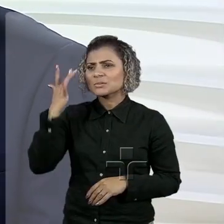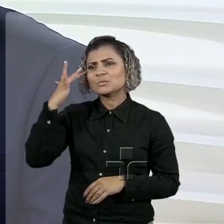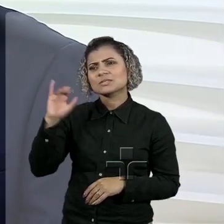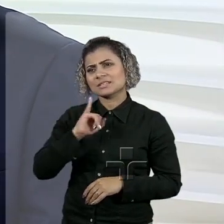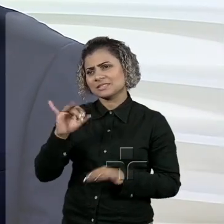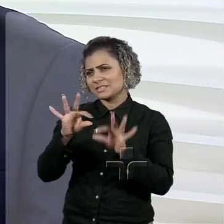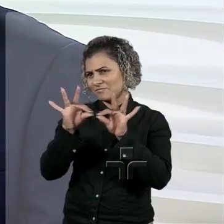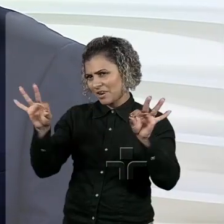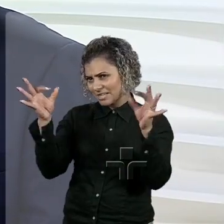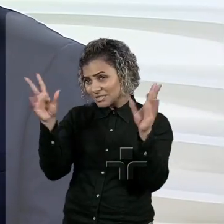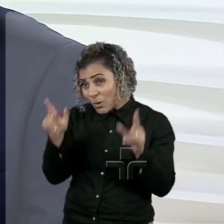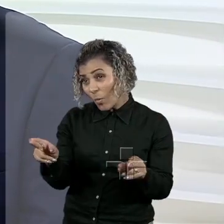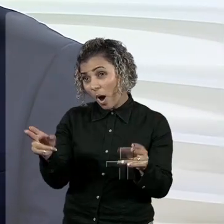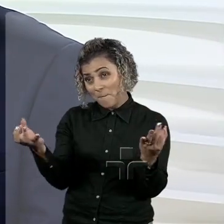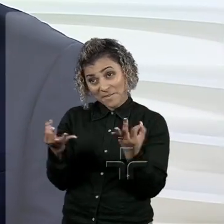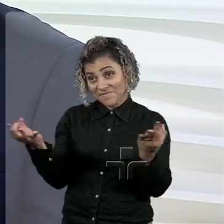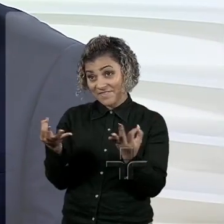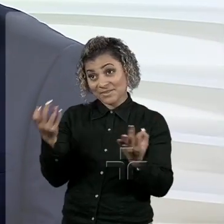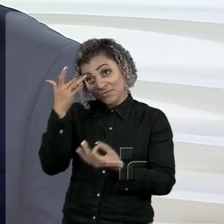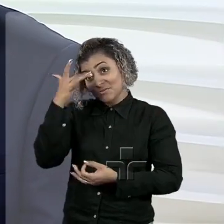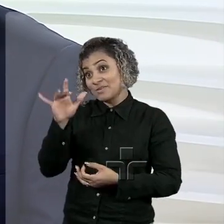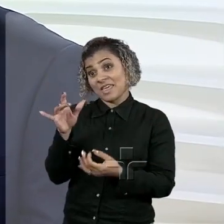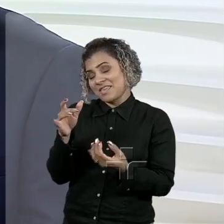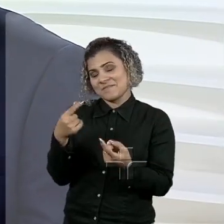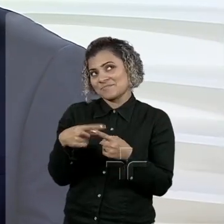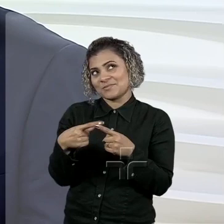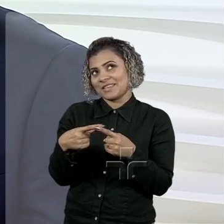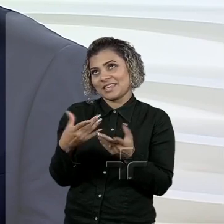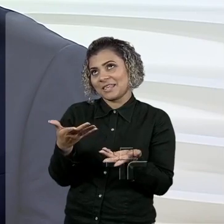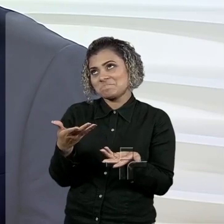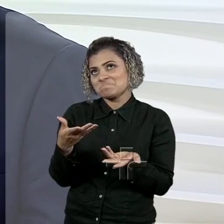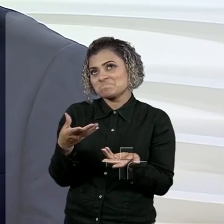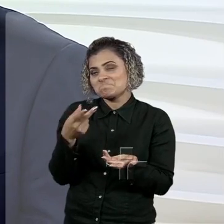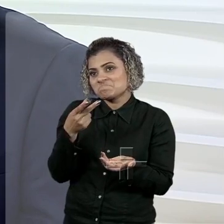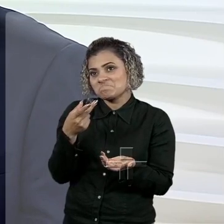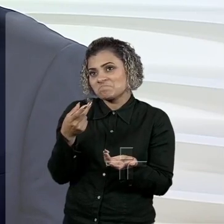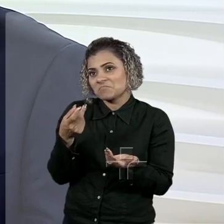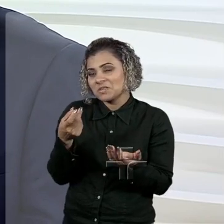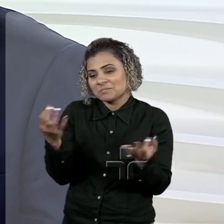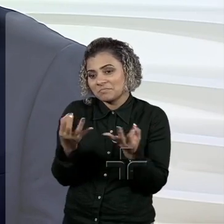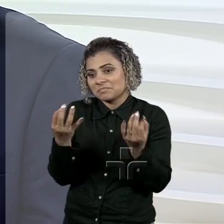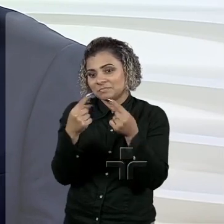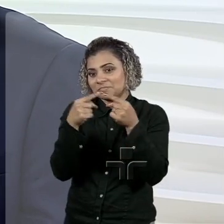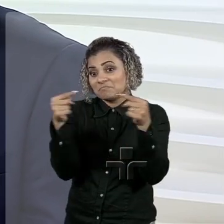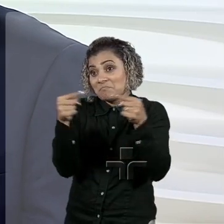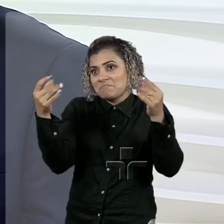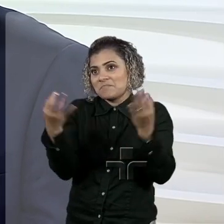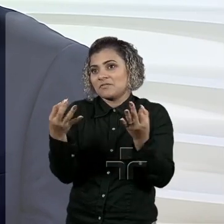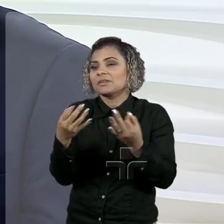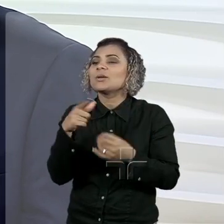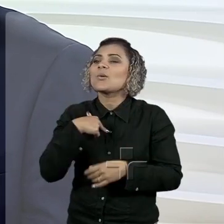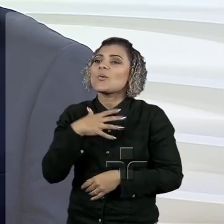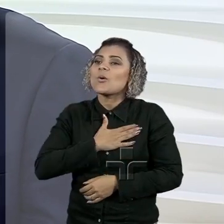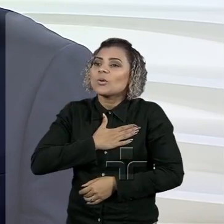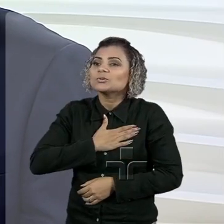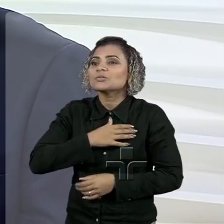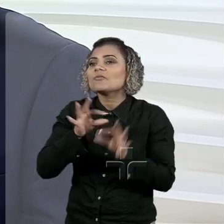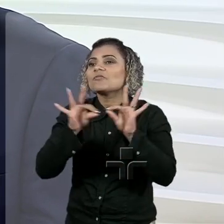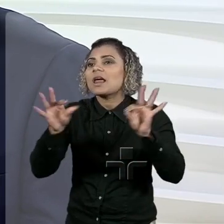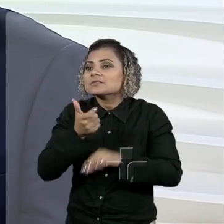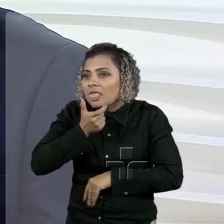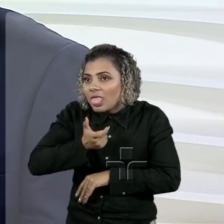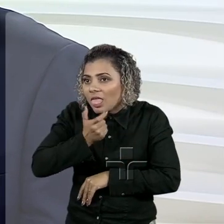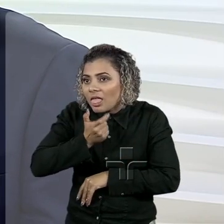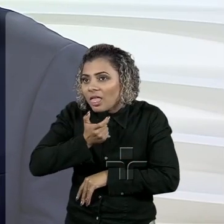frase com perfeição, porque eu não costumo fazer isso, mas eu gosto muito de uma frase do Einstein, né? Que ele diz